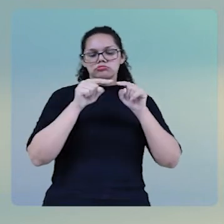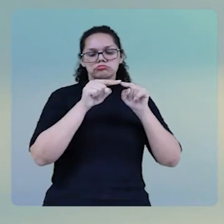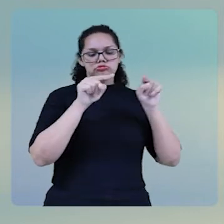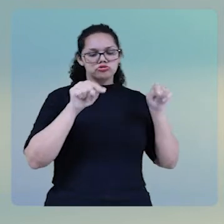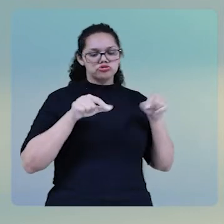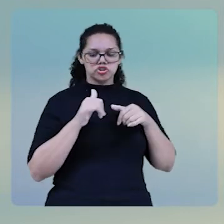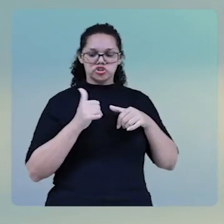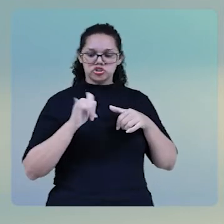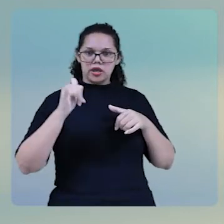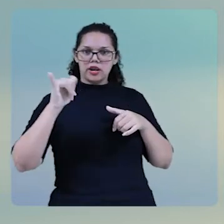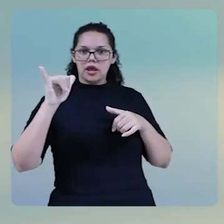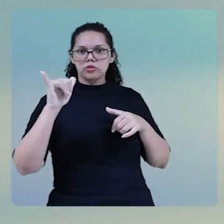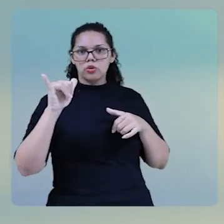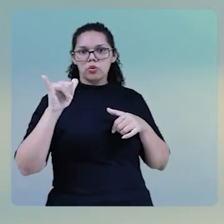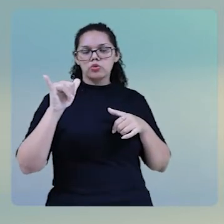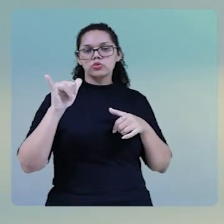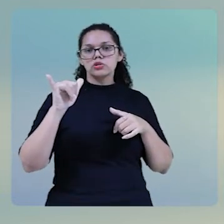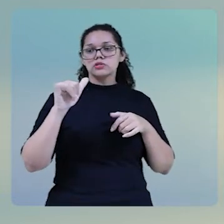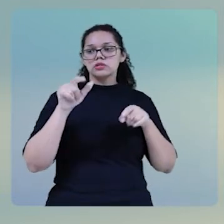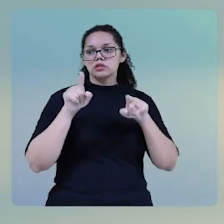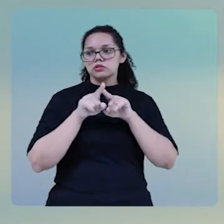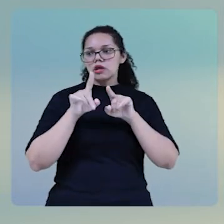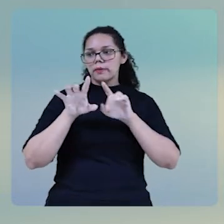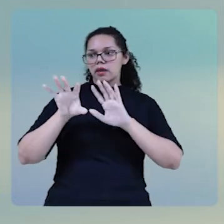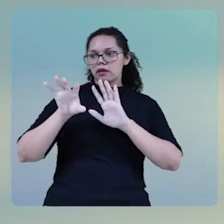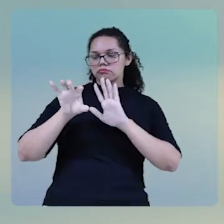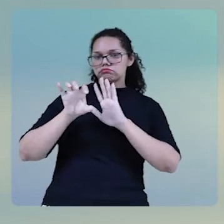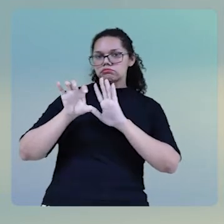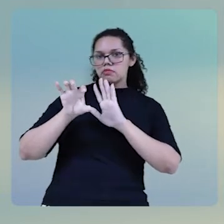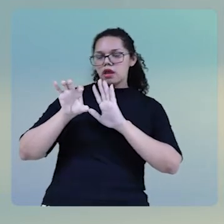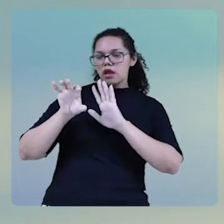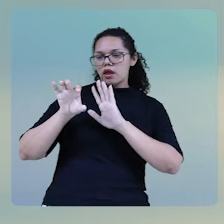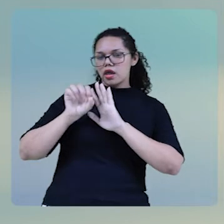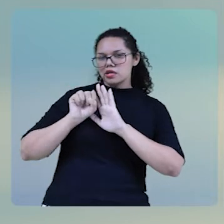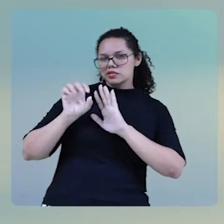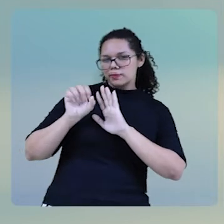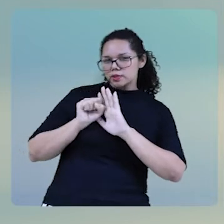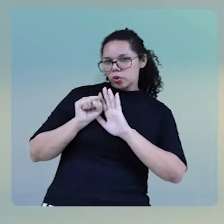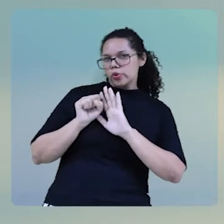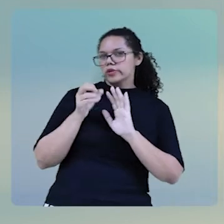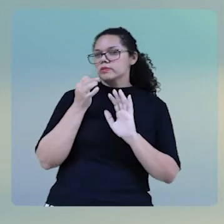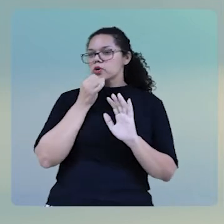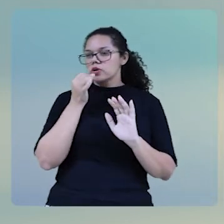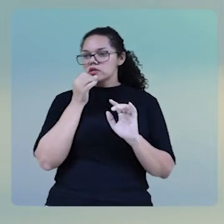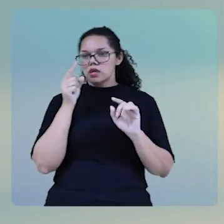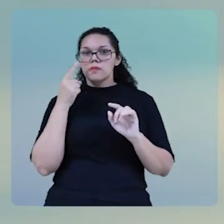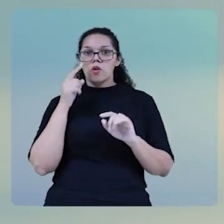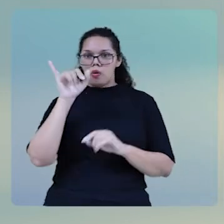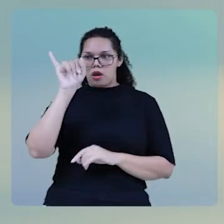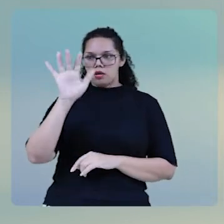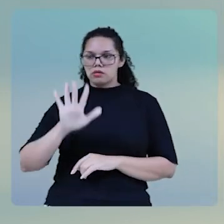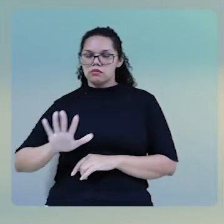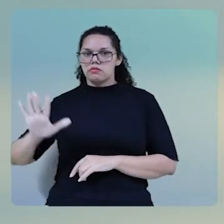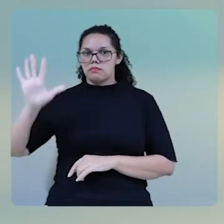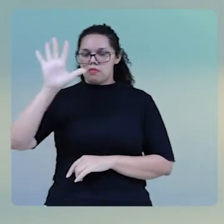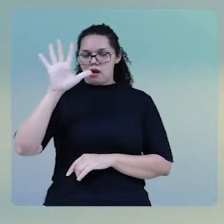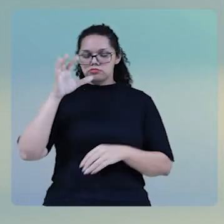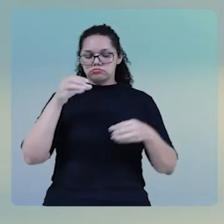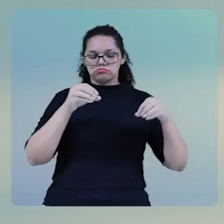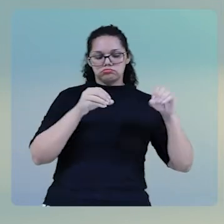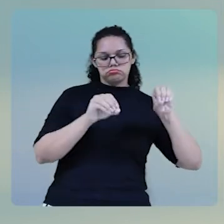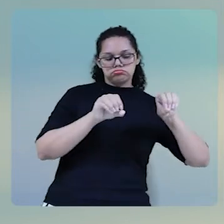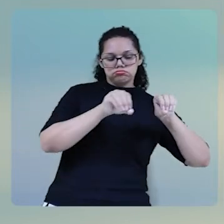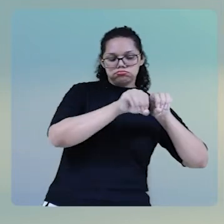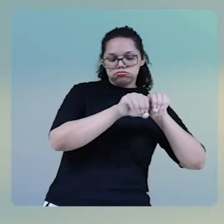ler. Diversos brinquedos são constituídos de pilhas ligadas a um motor elétrico. A figura mostra uma pilha e um motor acoplados em